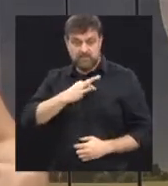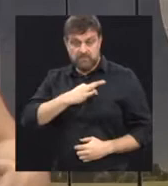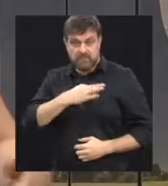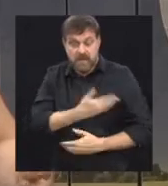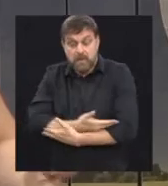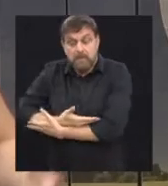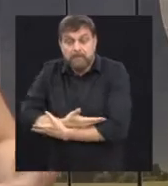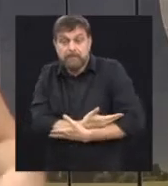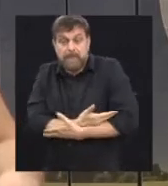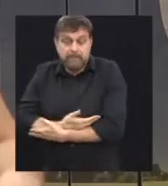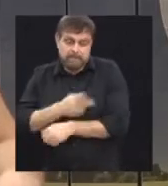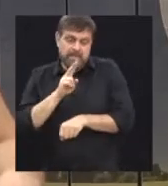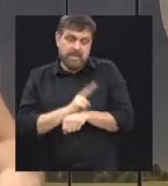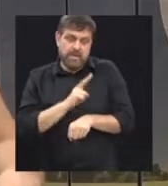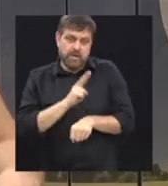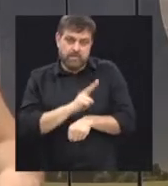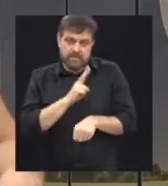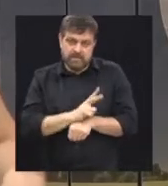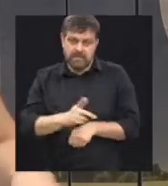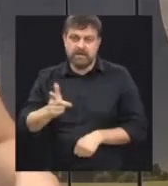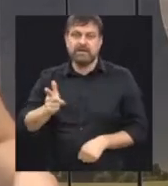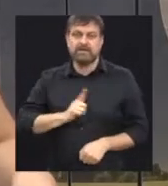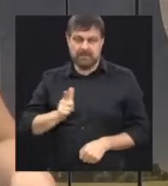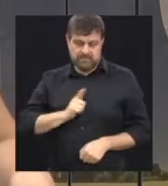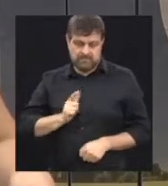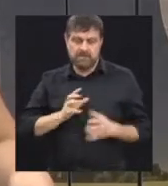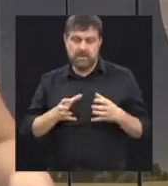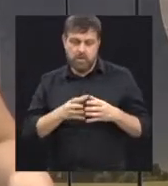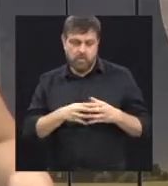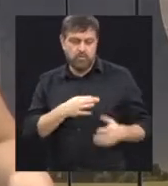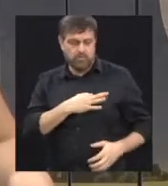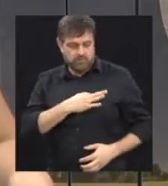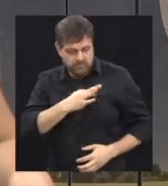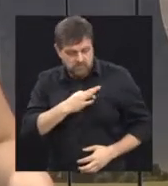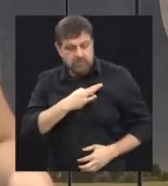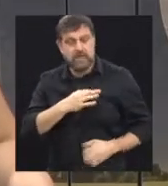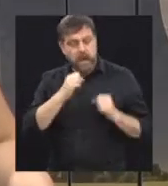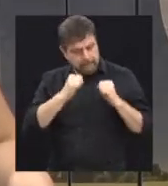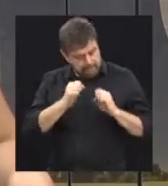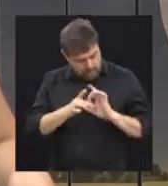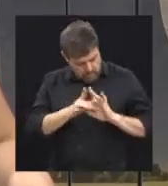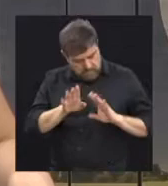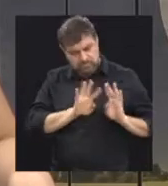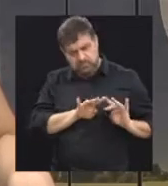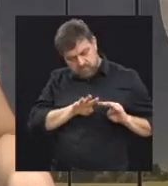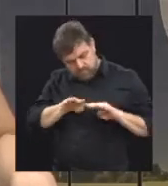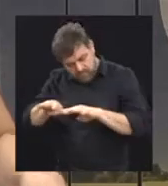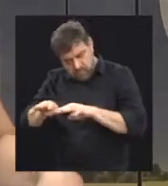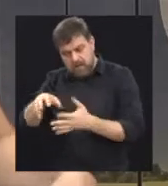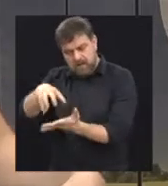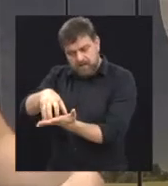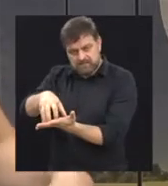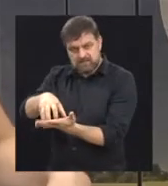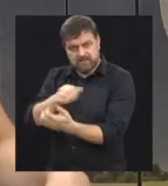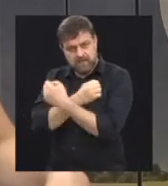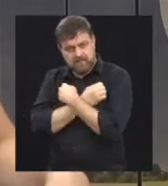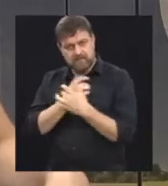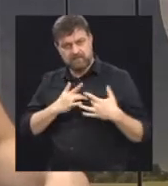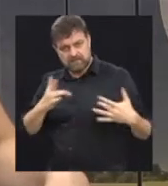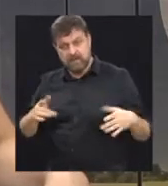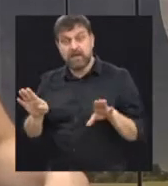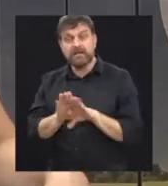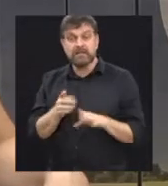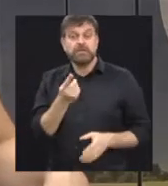no berçário. Então, existe uma excelente acolhida para essas pessoas que queiram se voluntariar e participar lá. E também através